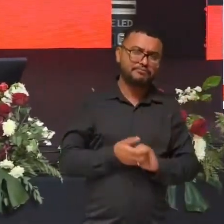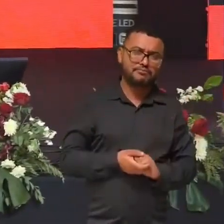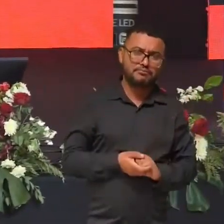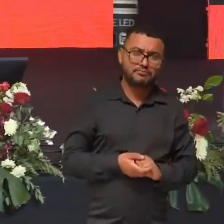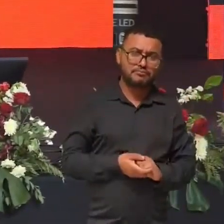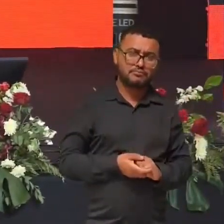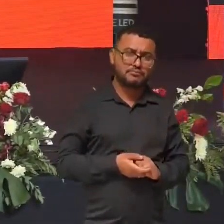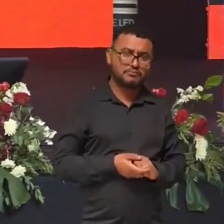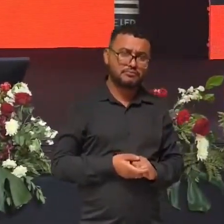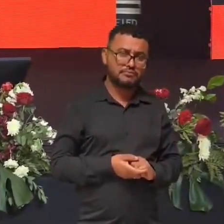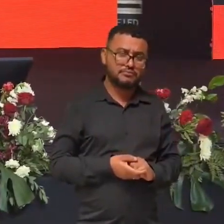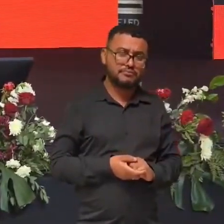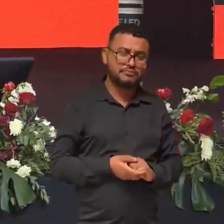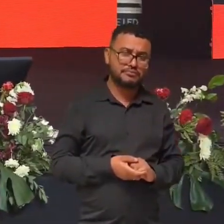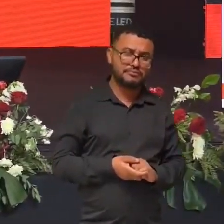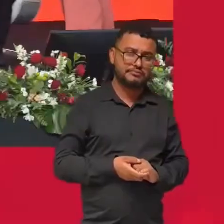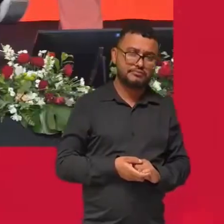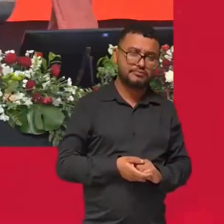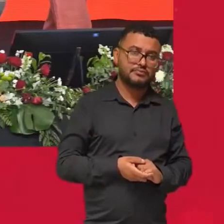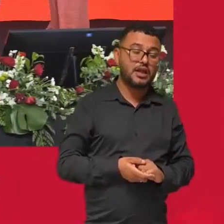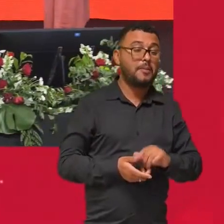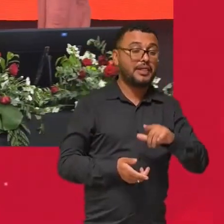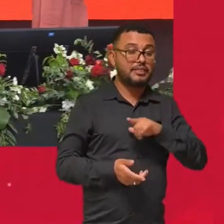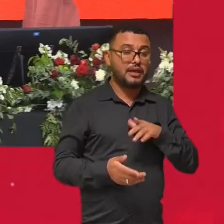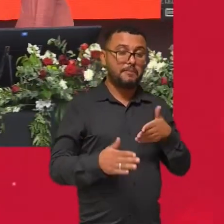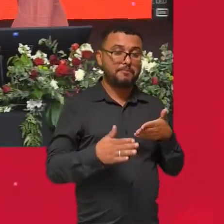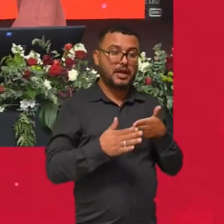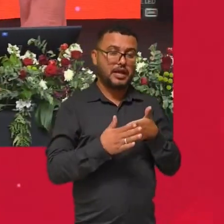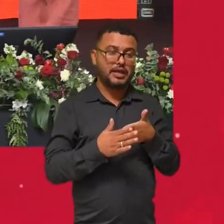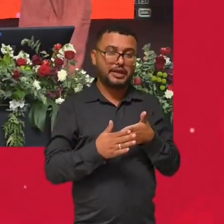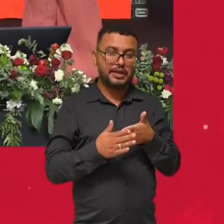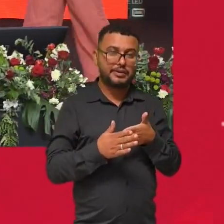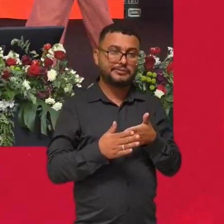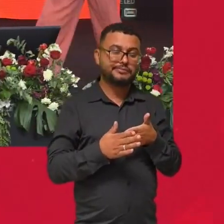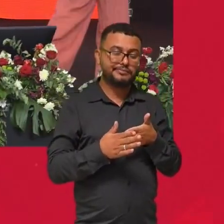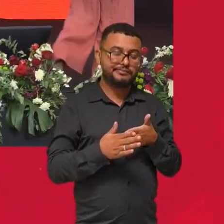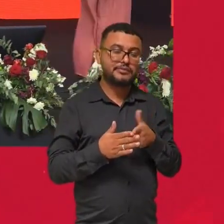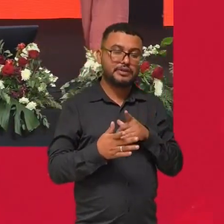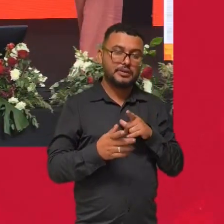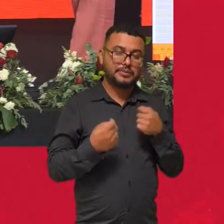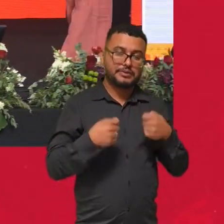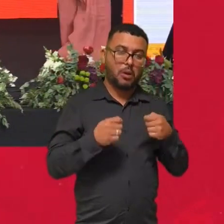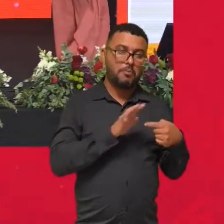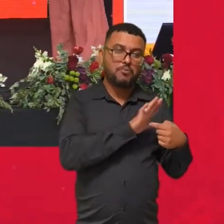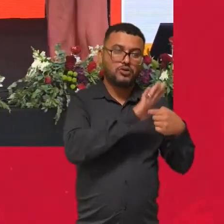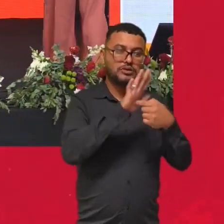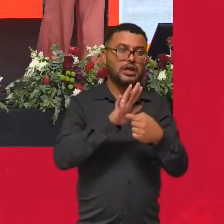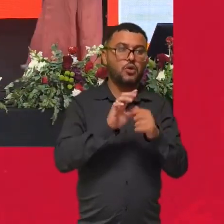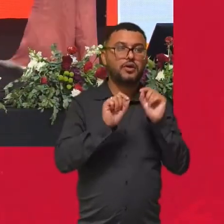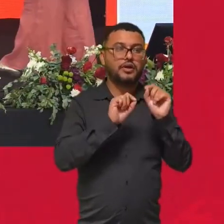tem barreiras que a gente precisa considerar, que é a capacidade da audiência e todos